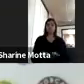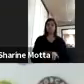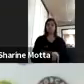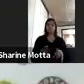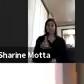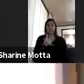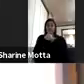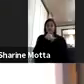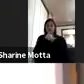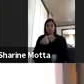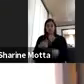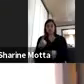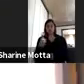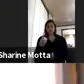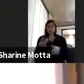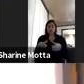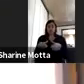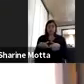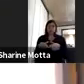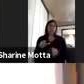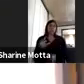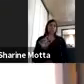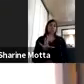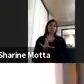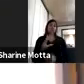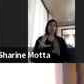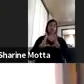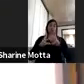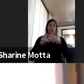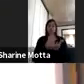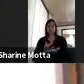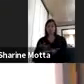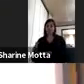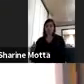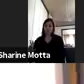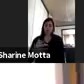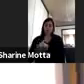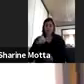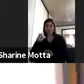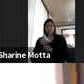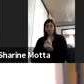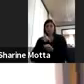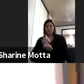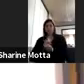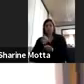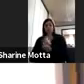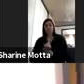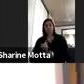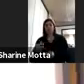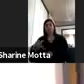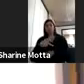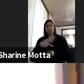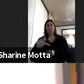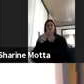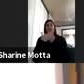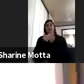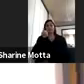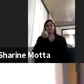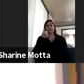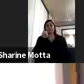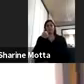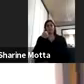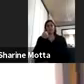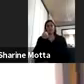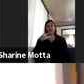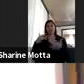porque a gente podia usar toda essa força para construir esse país solidário que está escrito na nossa Constituição Federal,